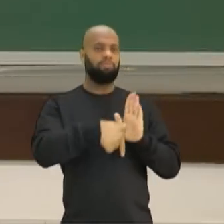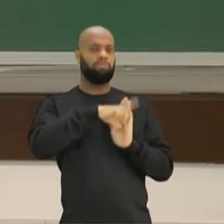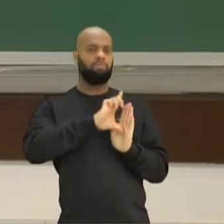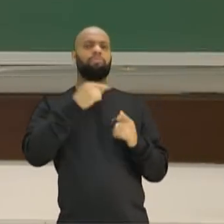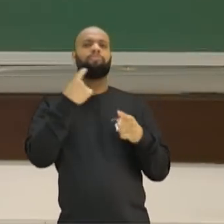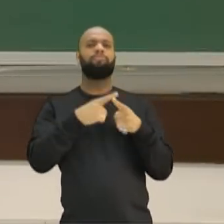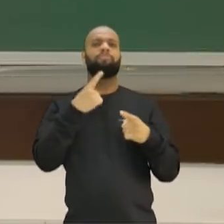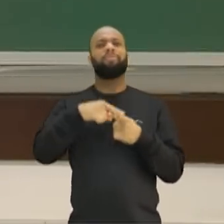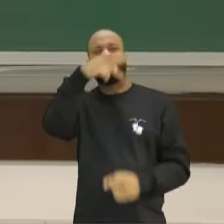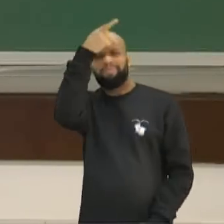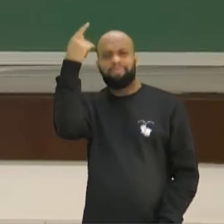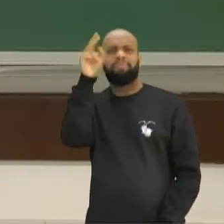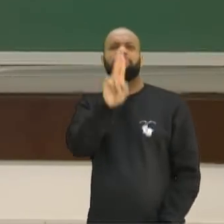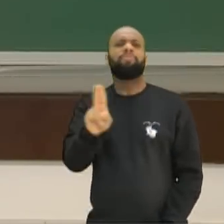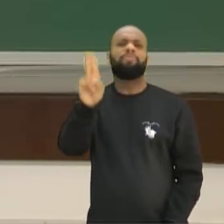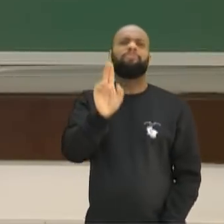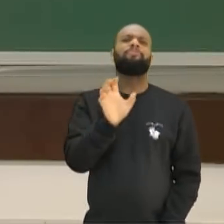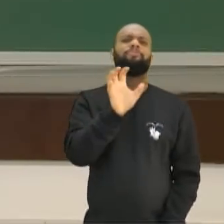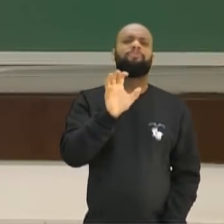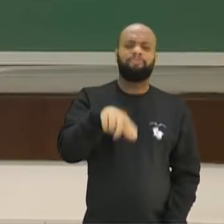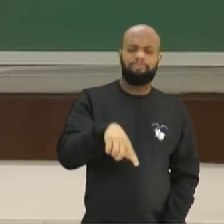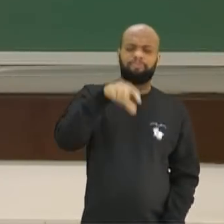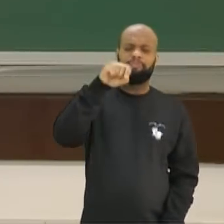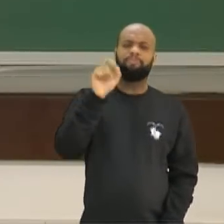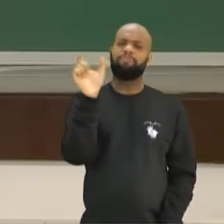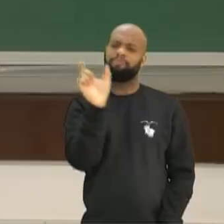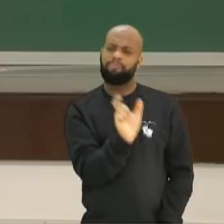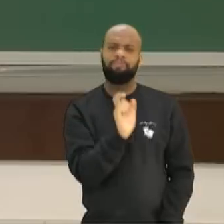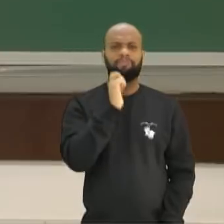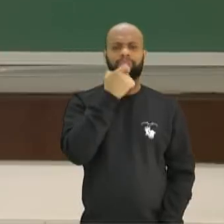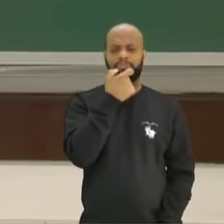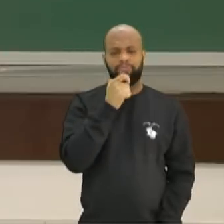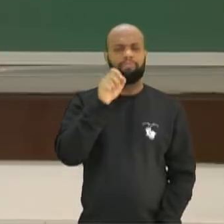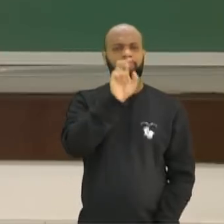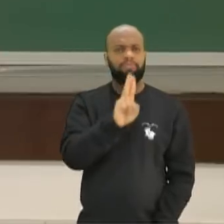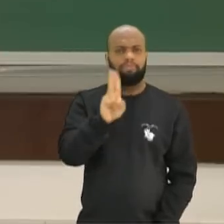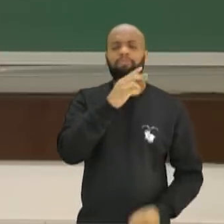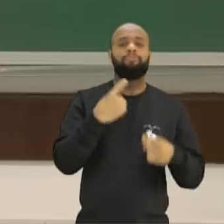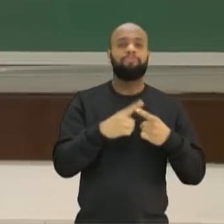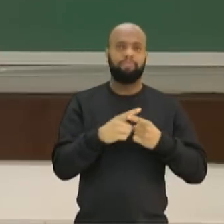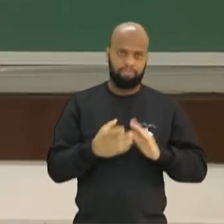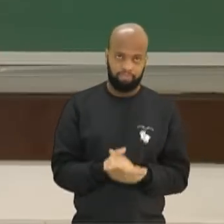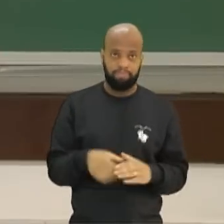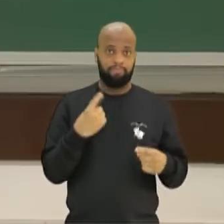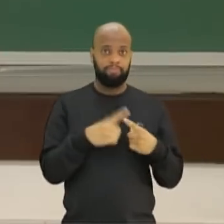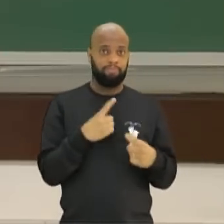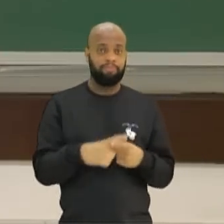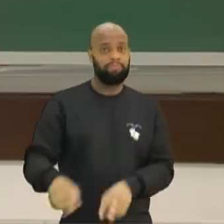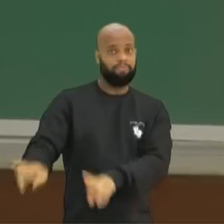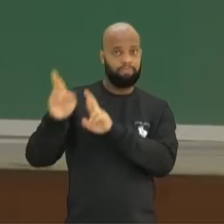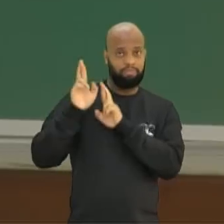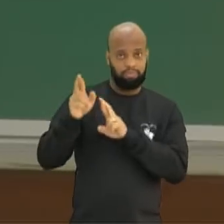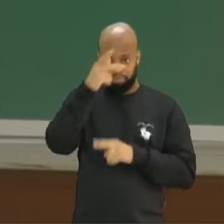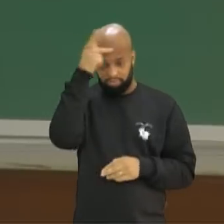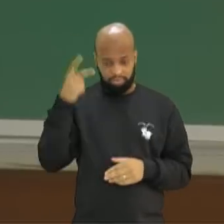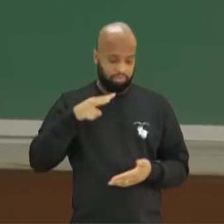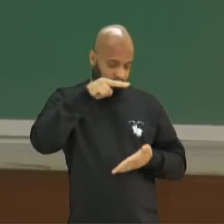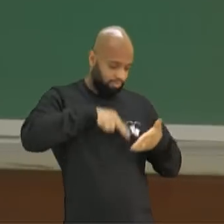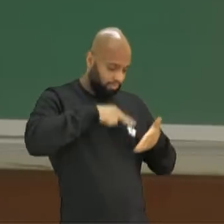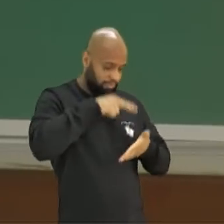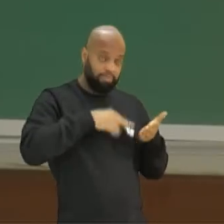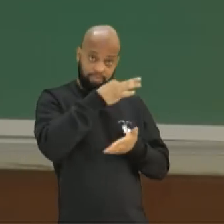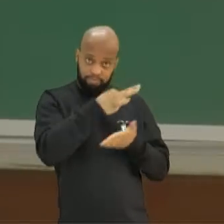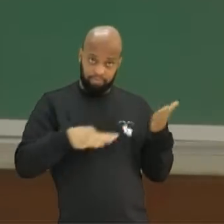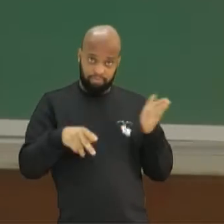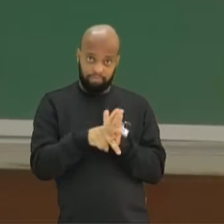Por que o locutor fez a opção de usar as palavras em inglês? Porque, claro, que ele espera que quem está fazendo a leitura